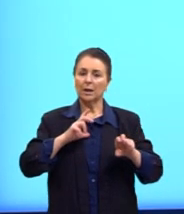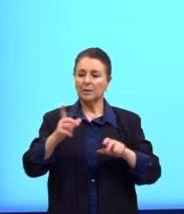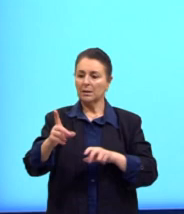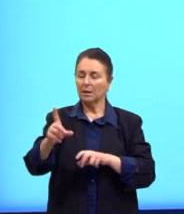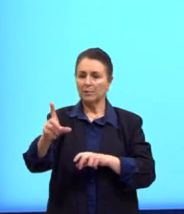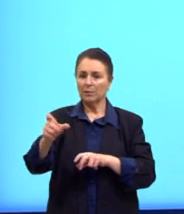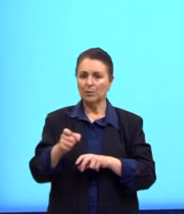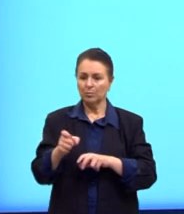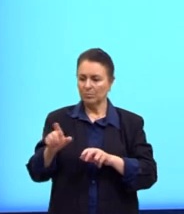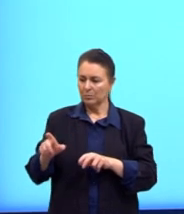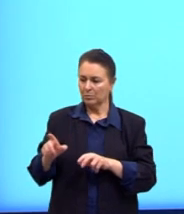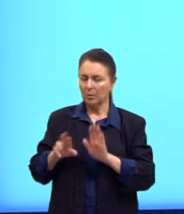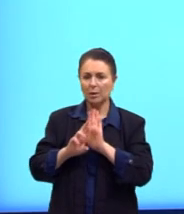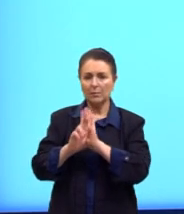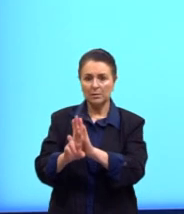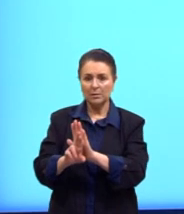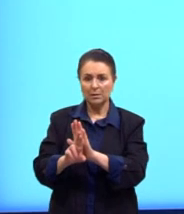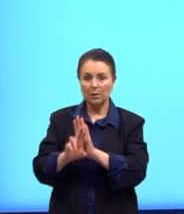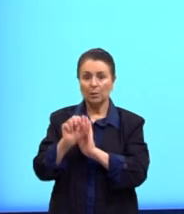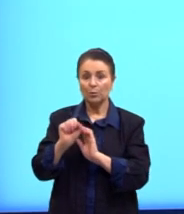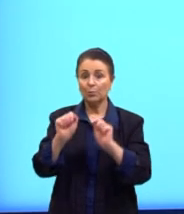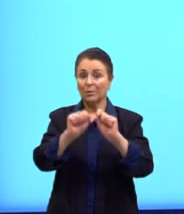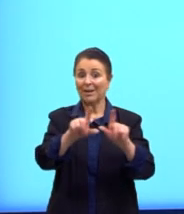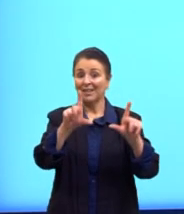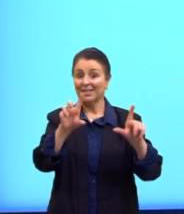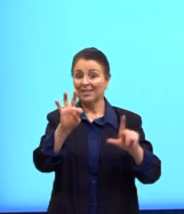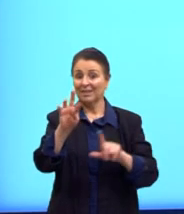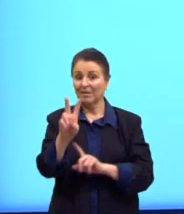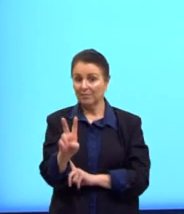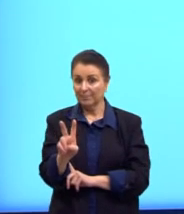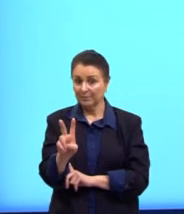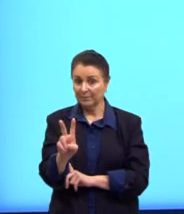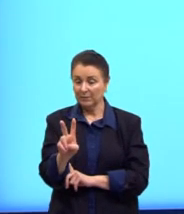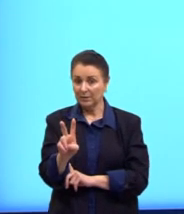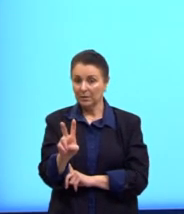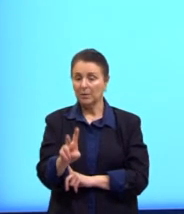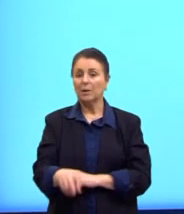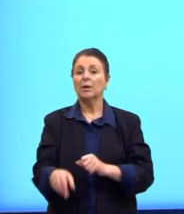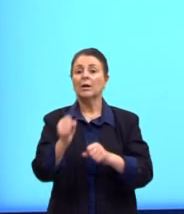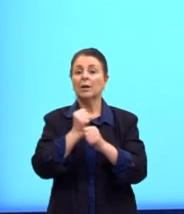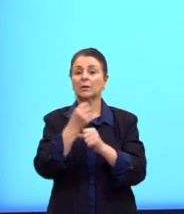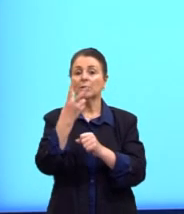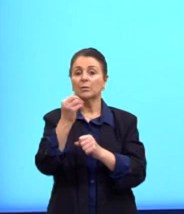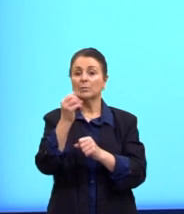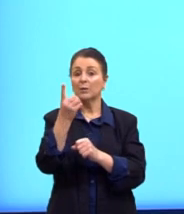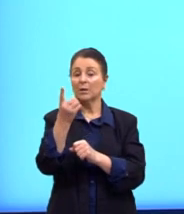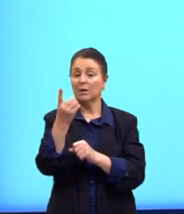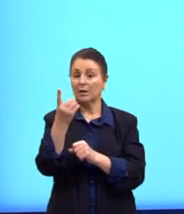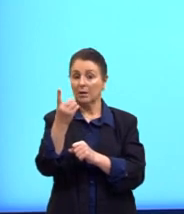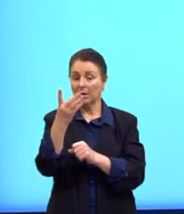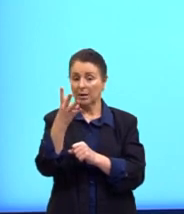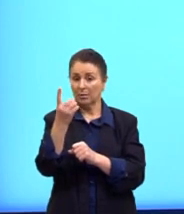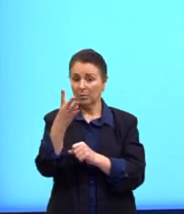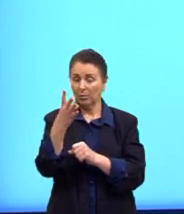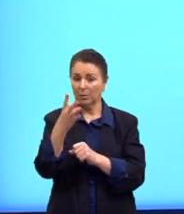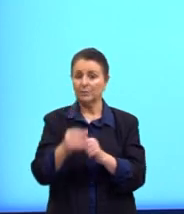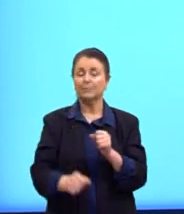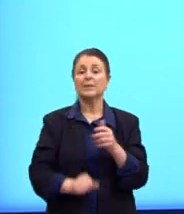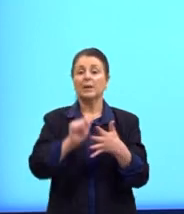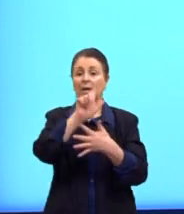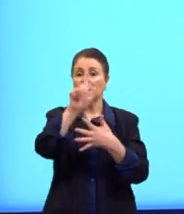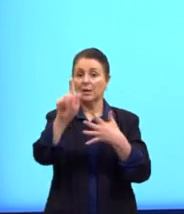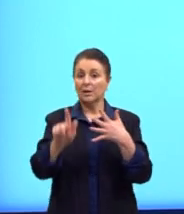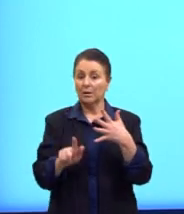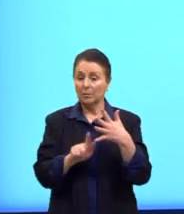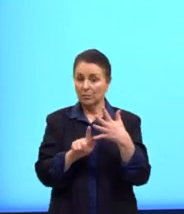representando a TV a questão é de 2014 nos fala que a charge é um gênero textual